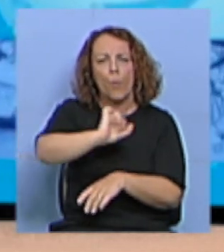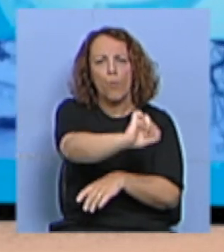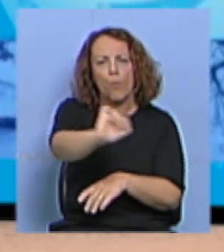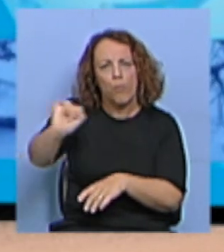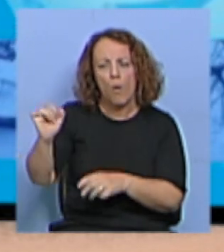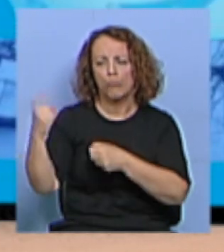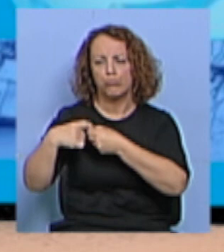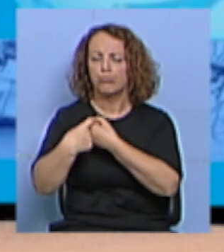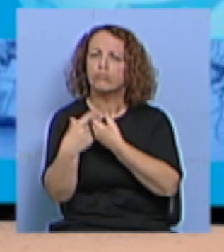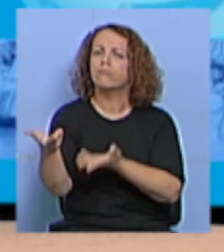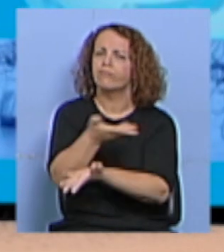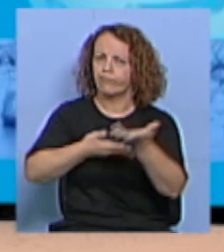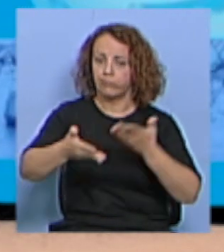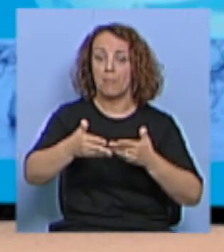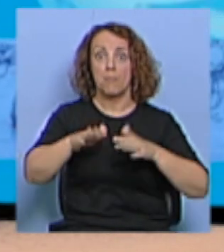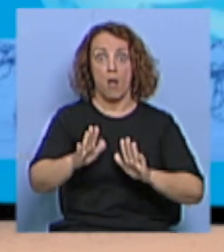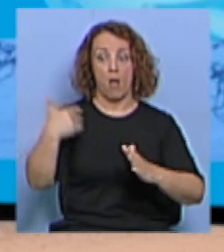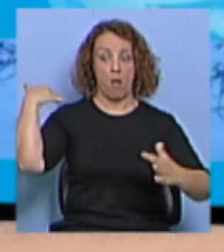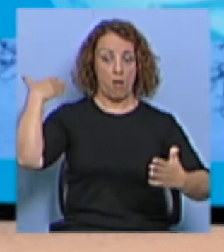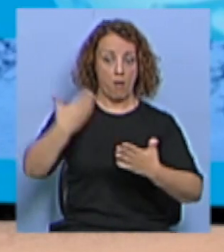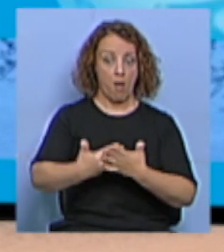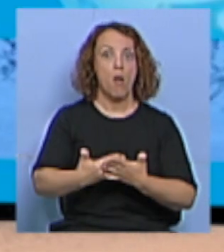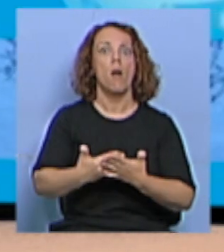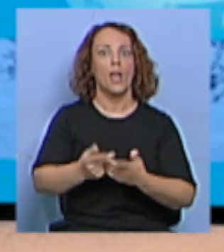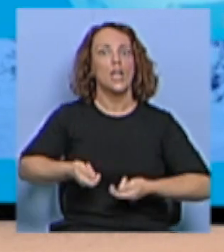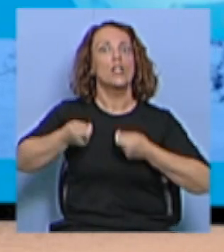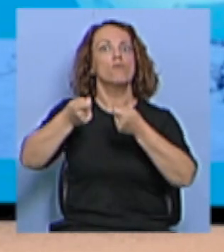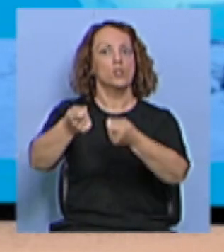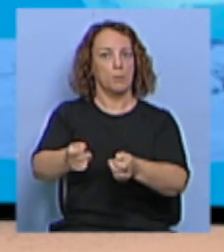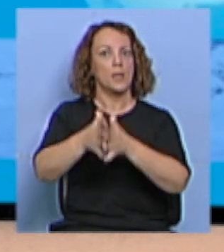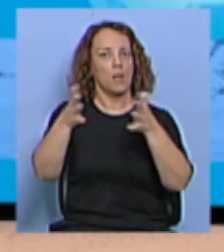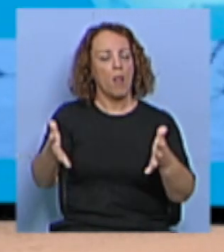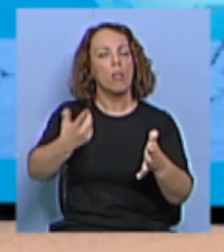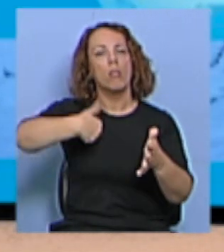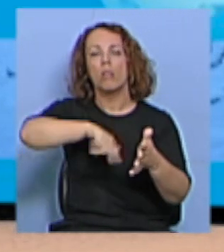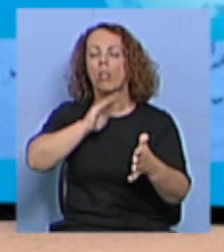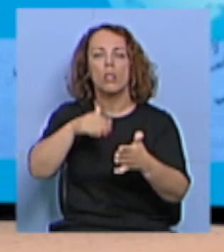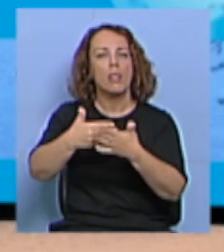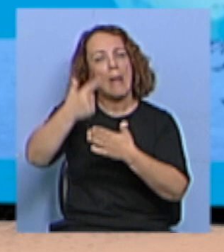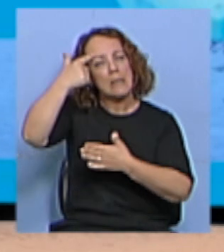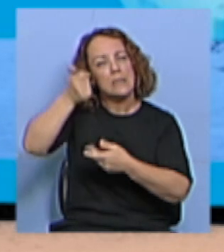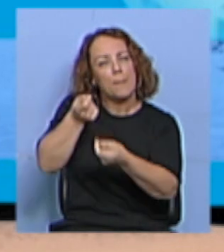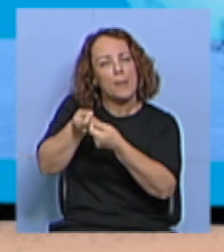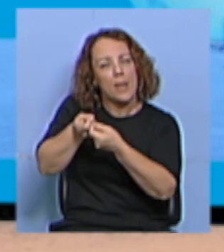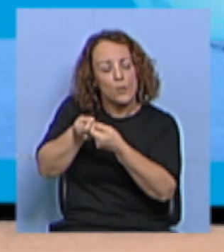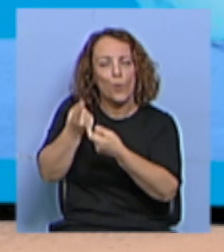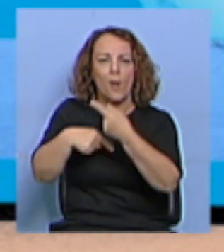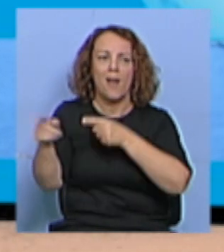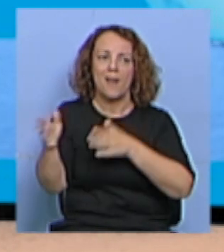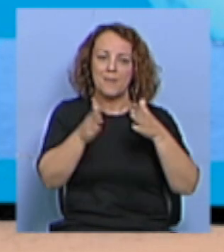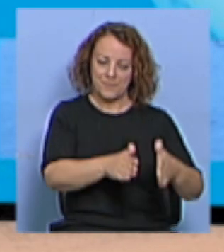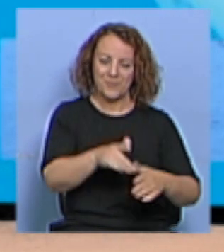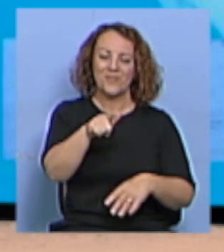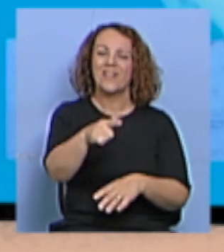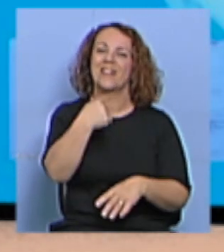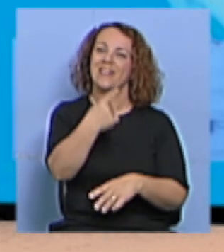temos feito um grande investimento para que esta proximidade continue, trabalhando cotidianamente, e agora às vezes o cotidiano vai para lá de segunda